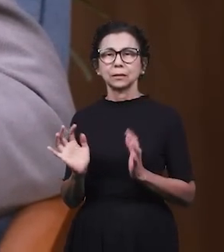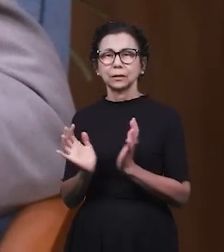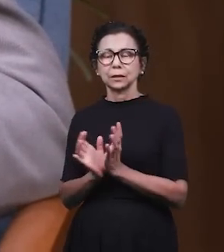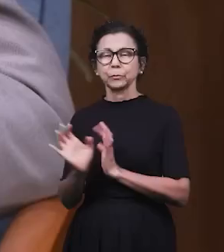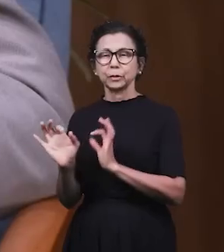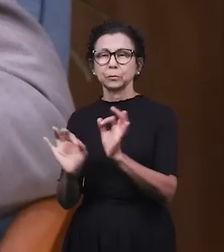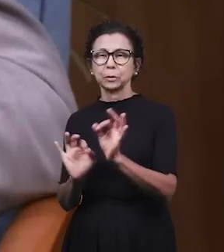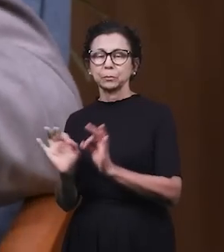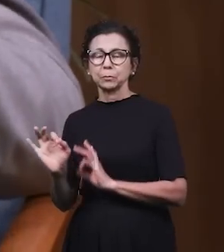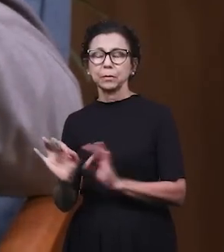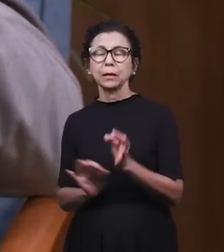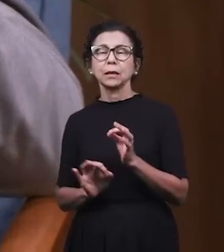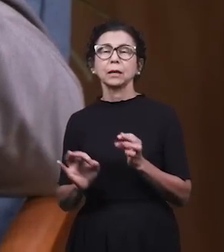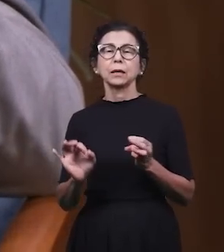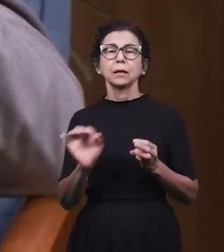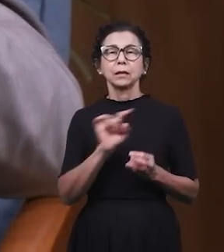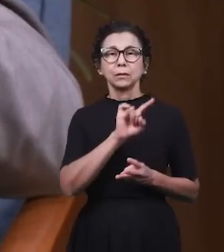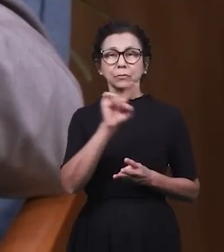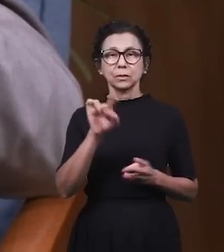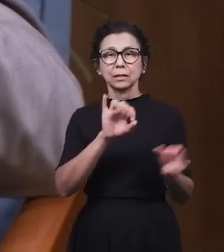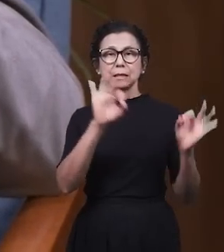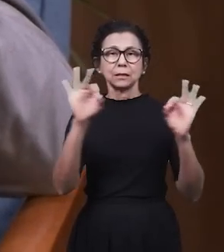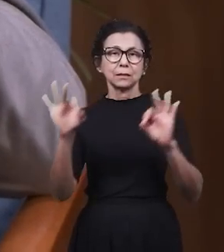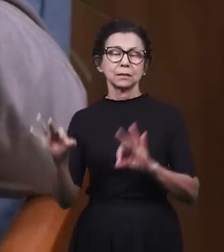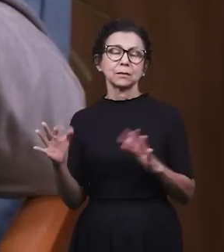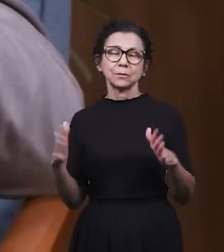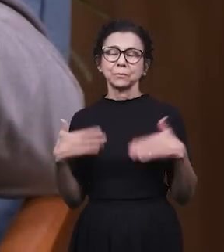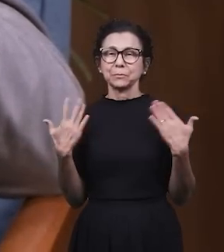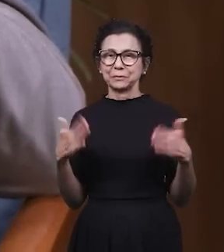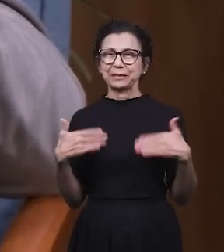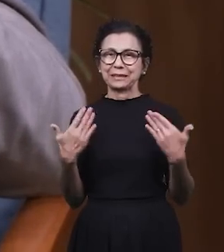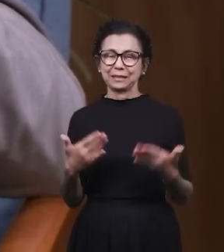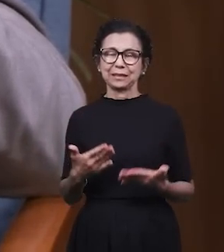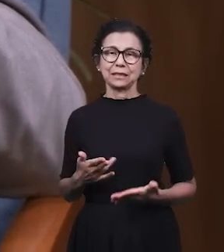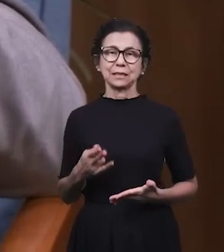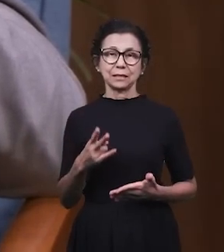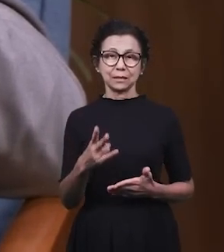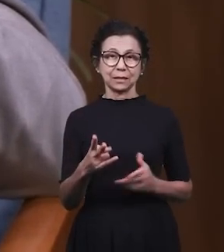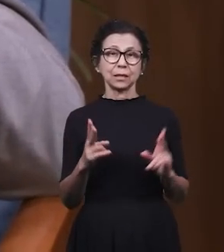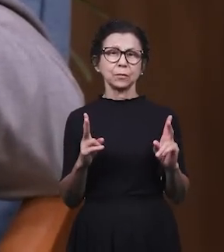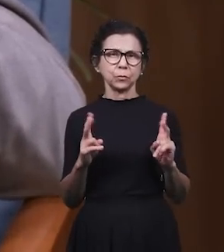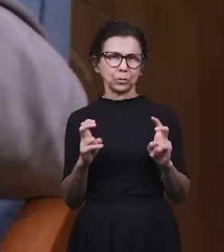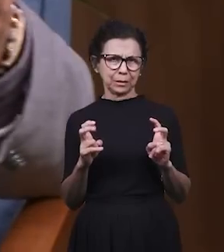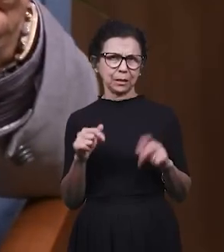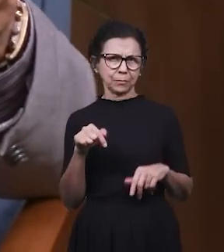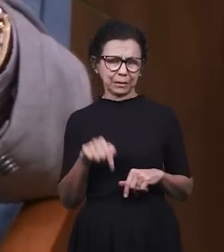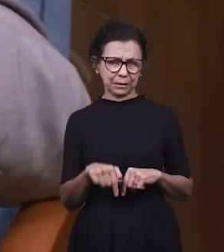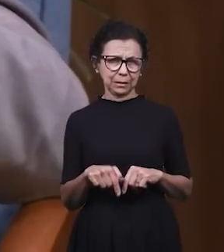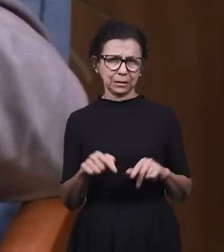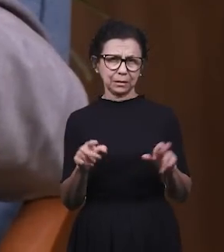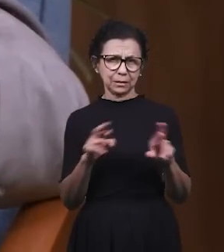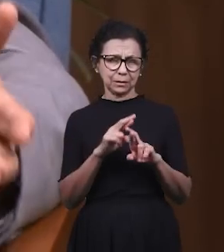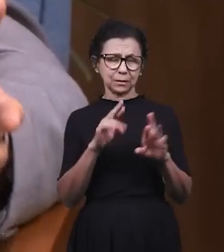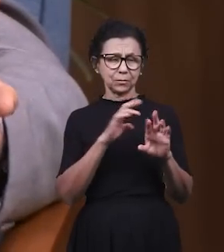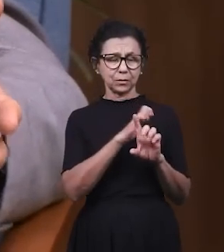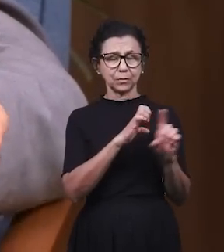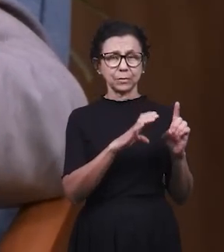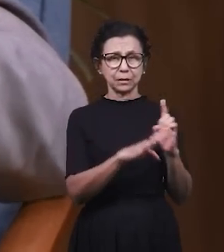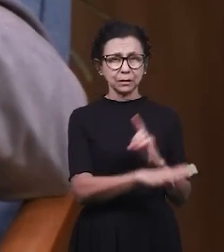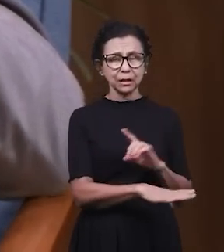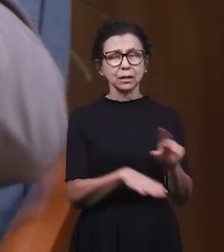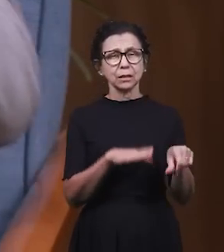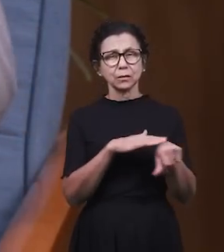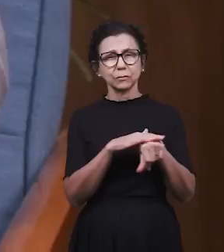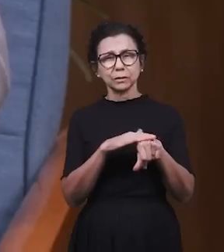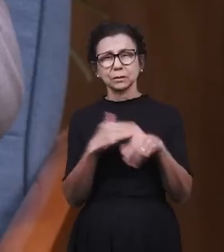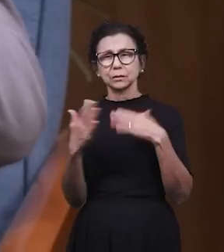grande alegria, porque nós trazemos sempre o tema que foi tema da EBD e conversamos sobre isso, aprofundamos alguns